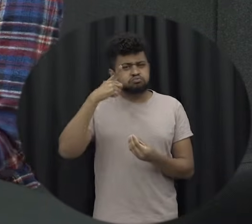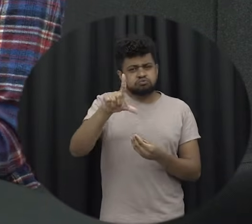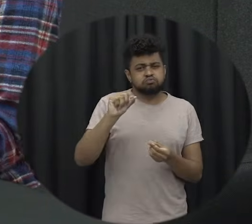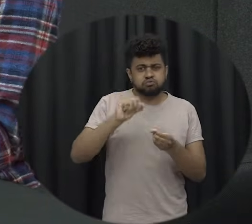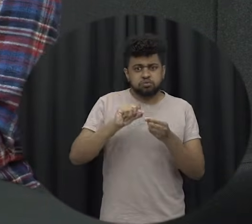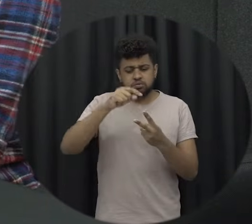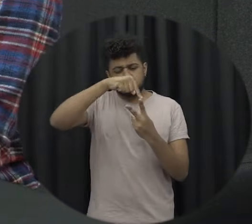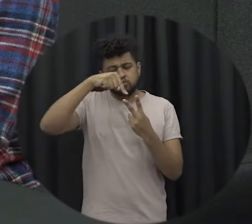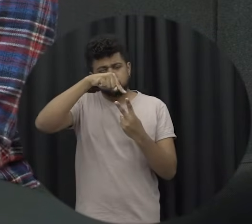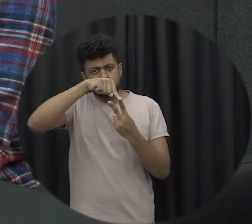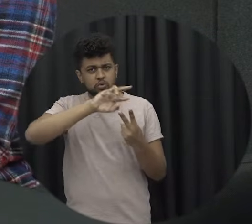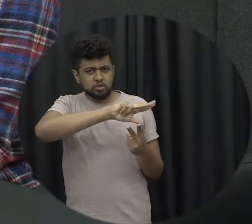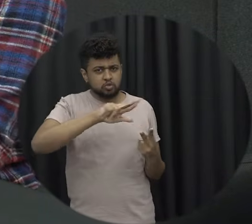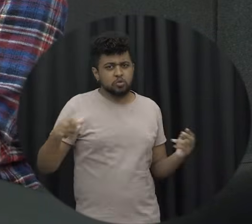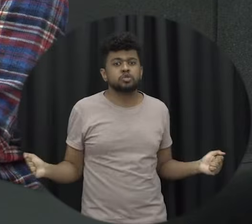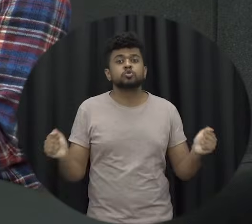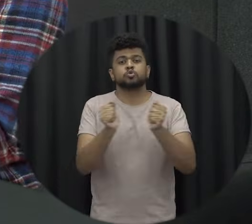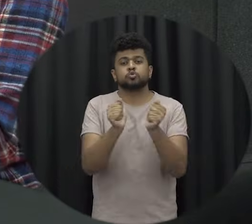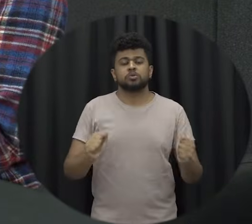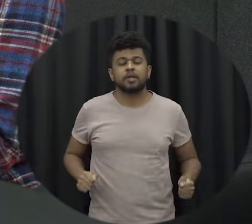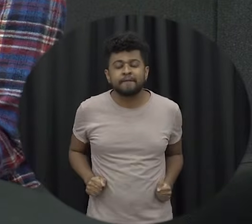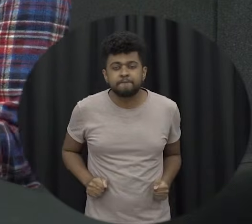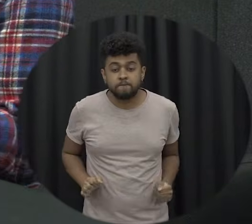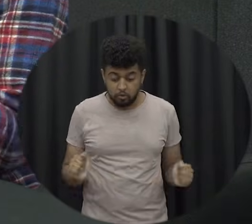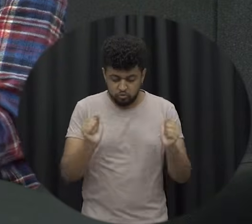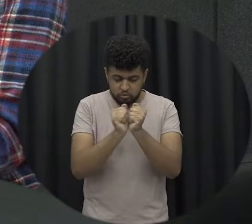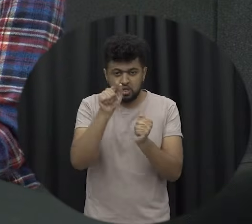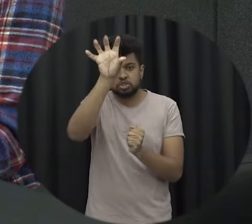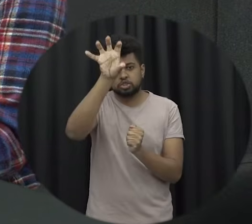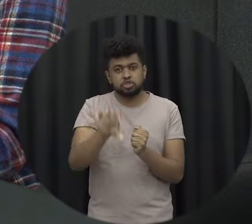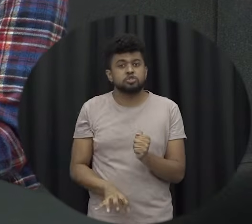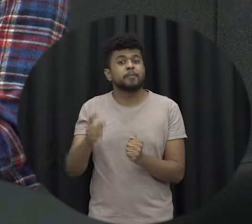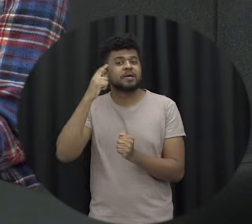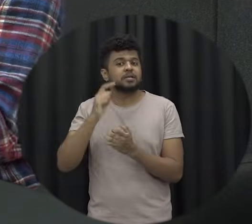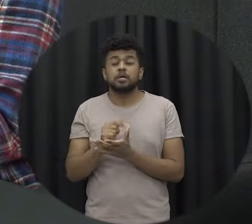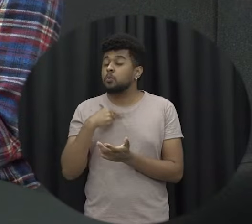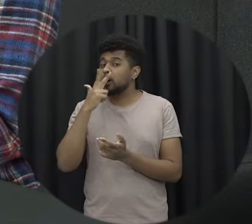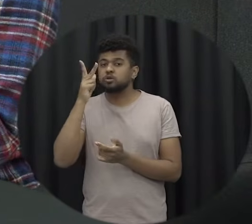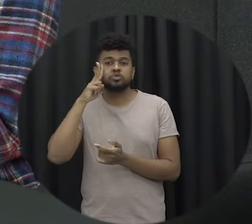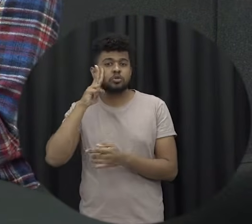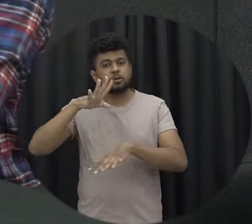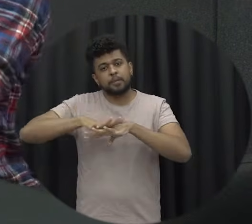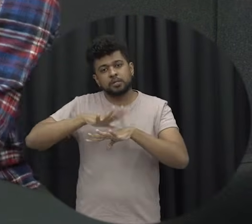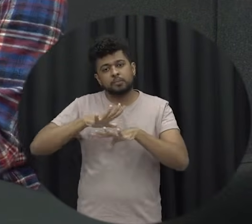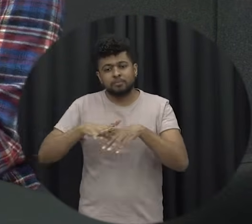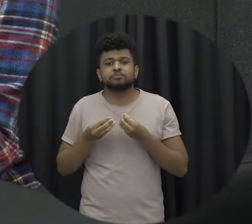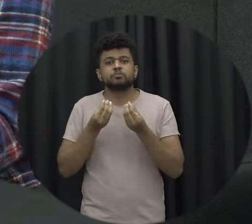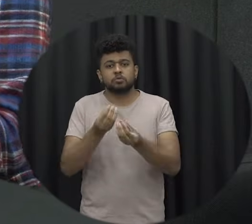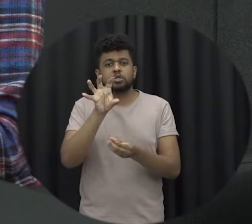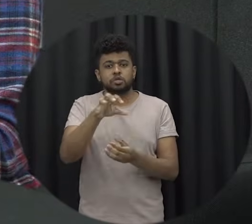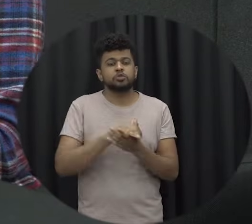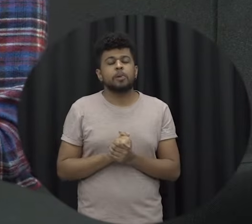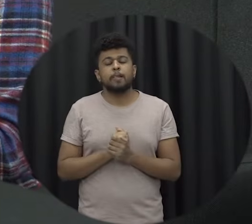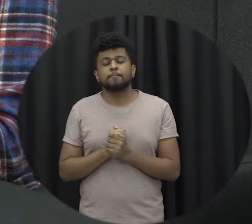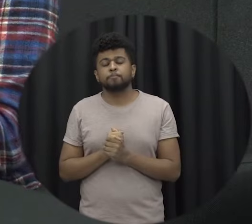né? Juntar essas formas de pensar? Eu acho que a história da matemática propicia isso, né? Só mais um exemplo, né? Se